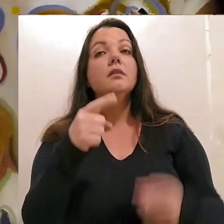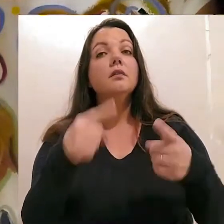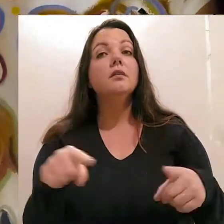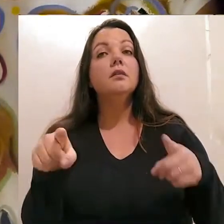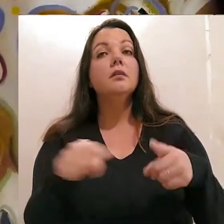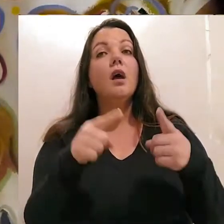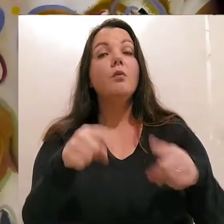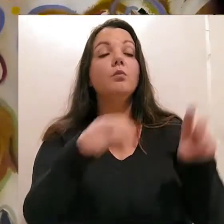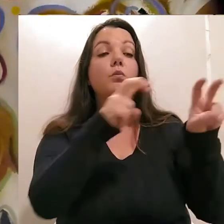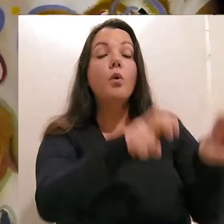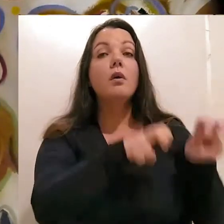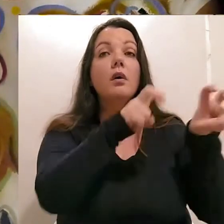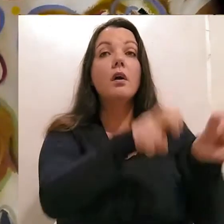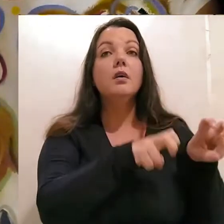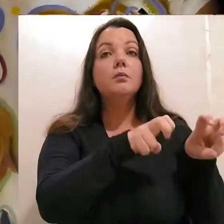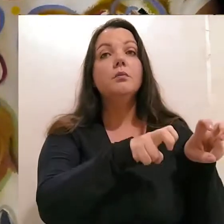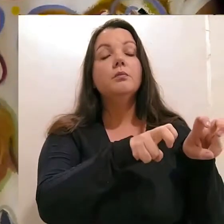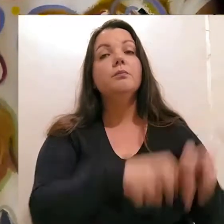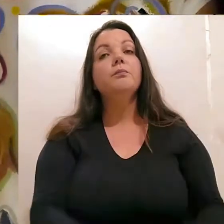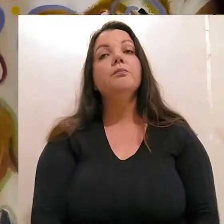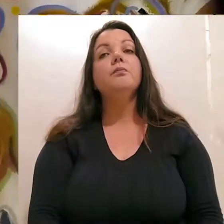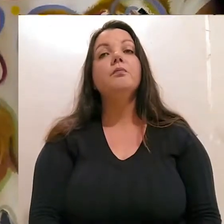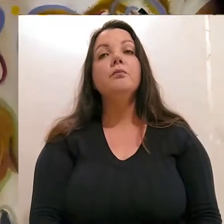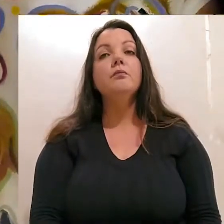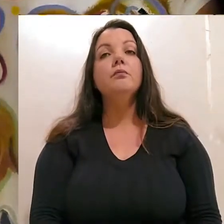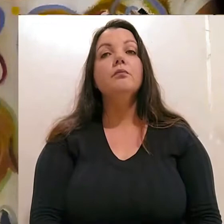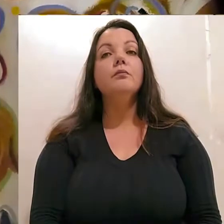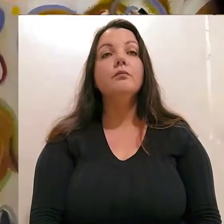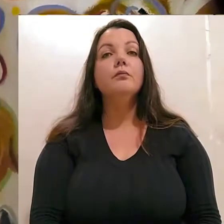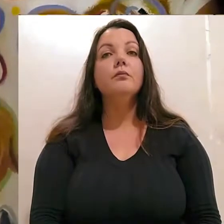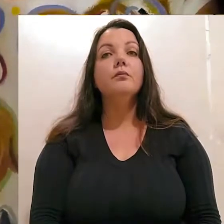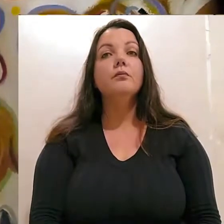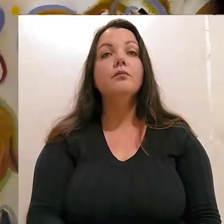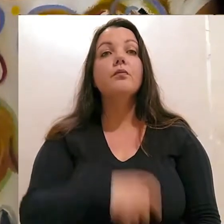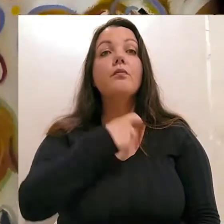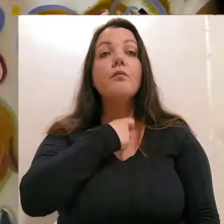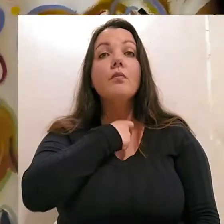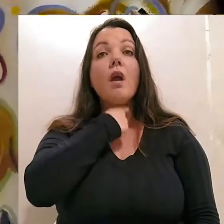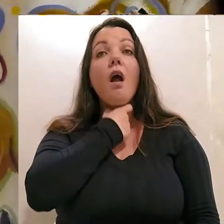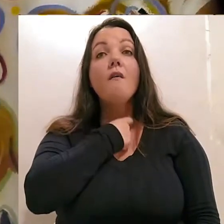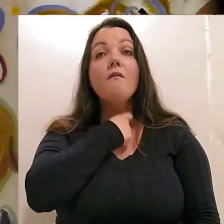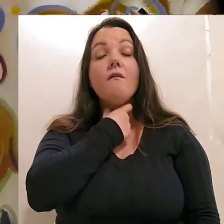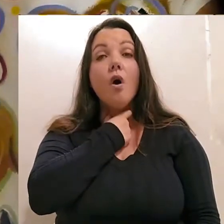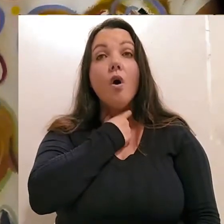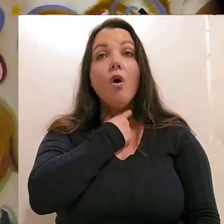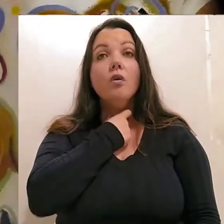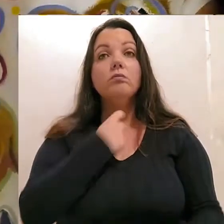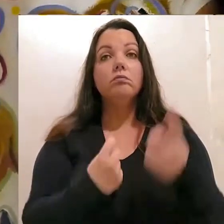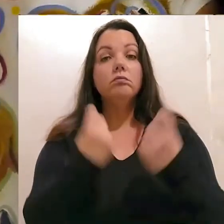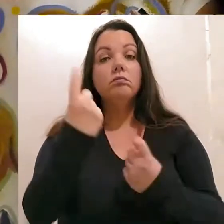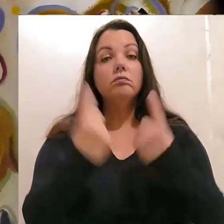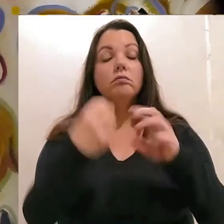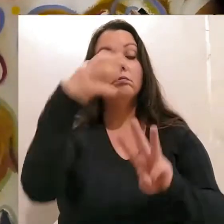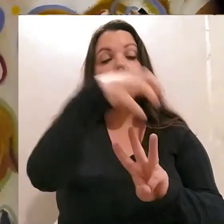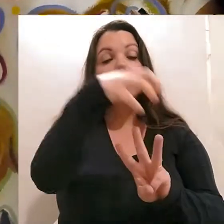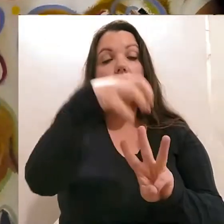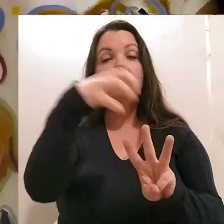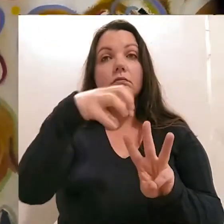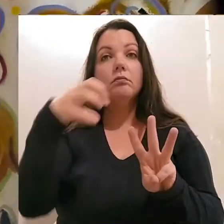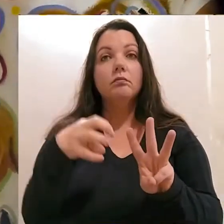sertaneja e a as vozes da folia